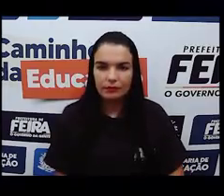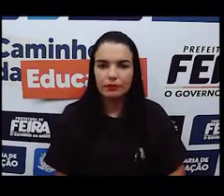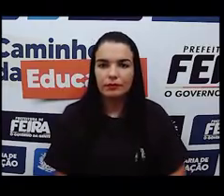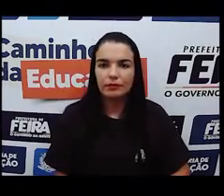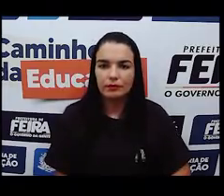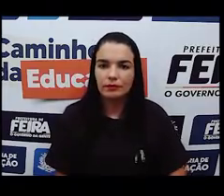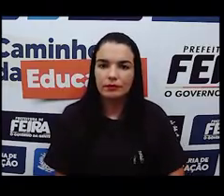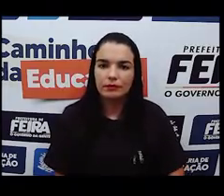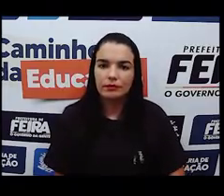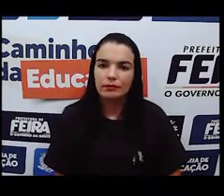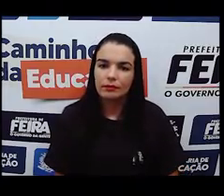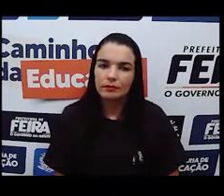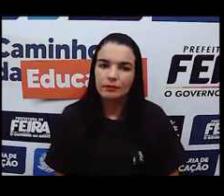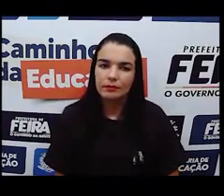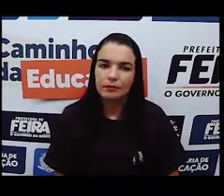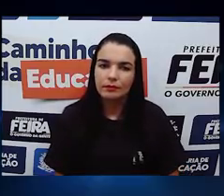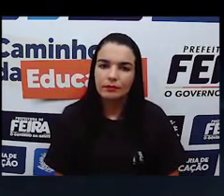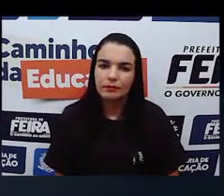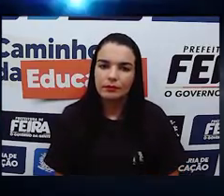Que pena,